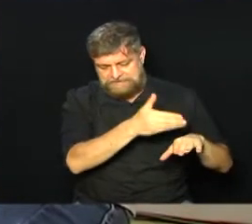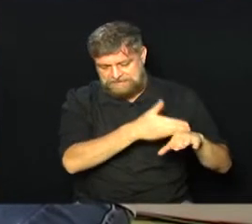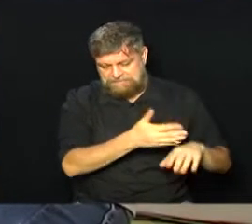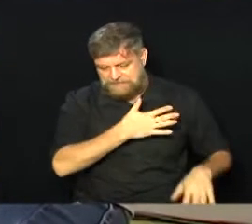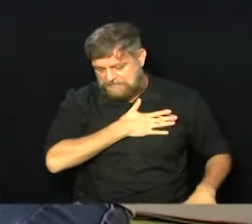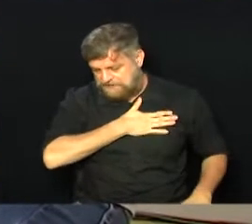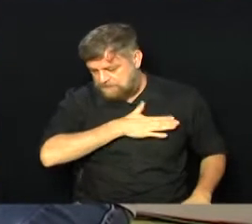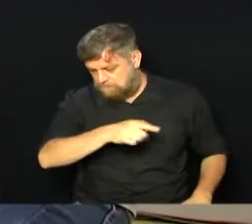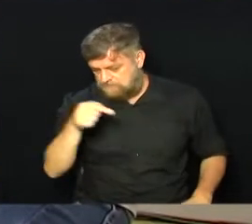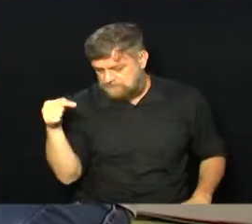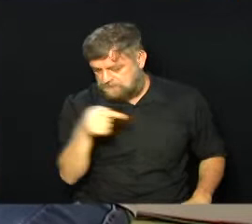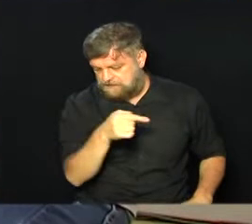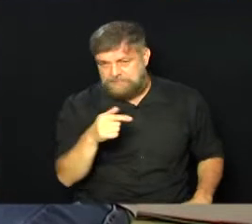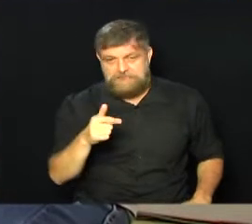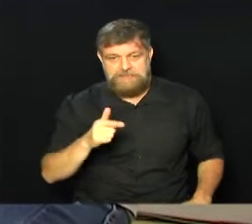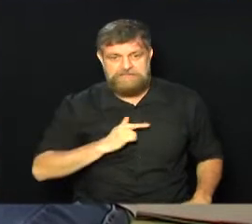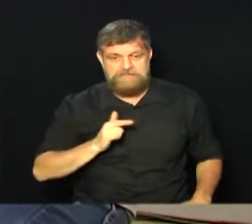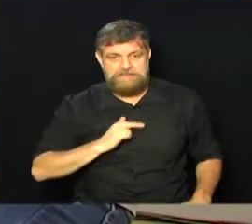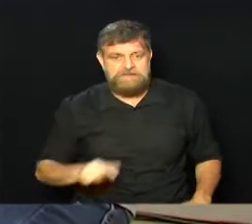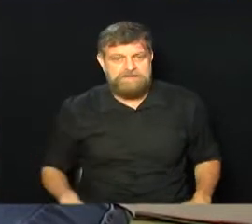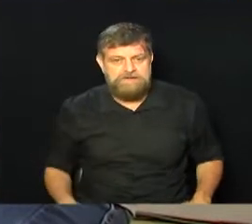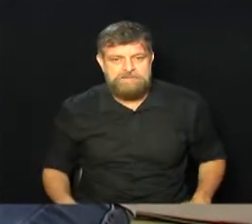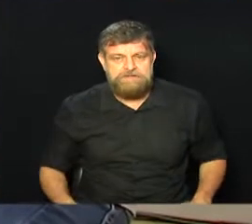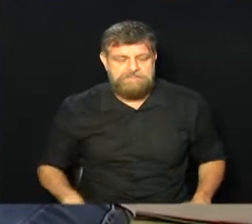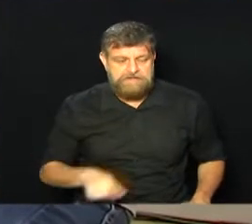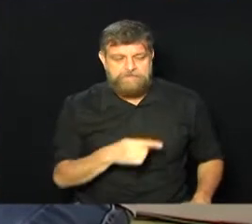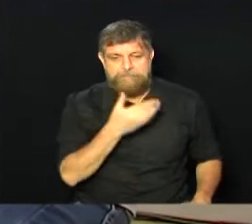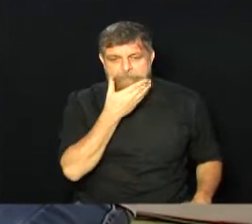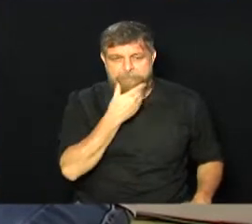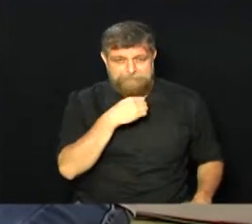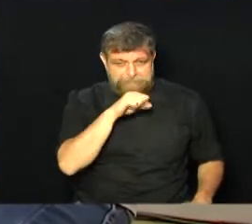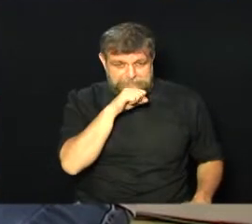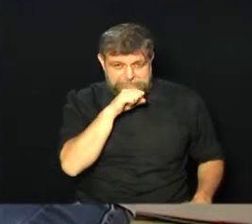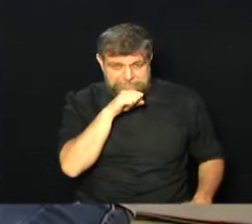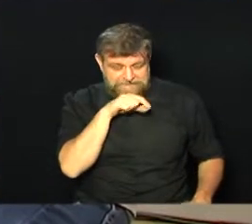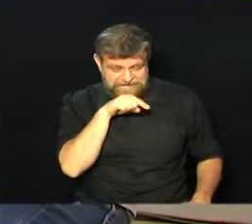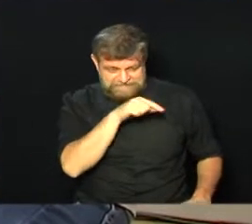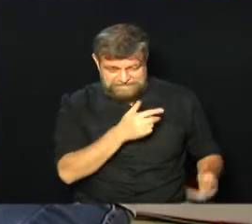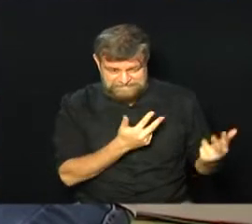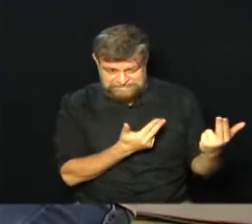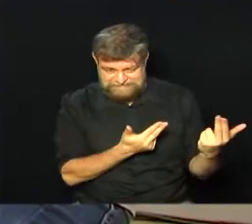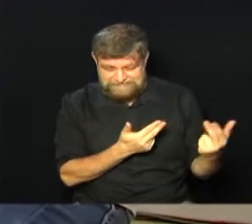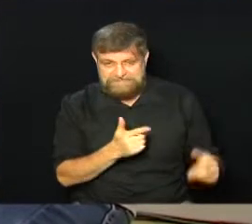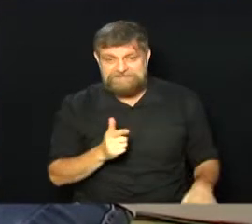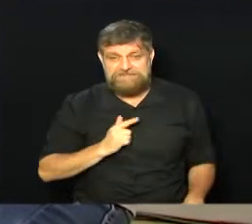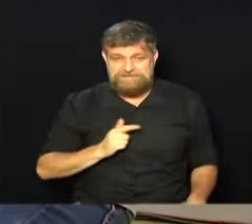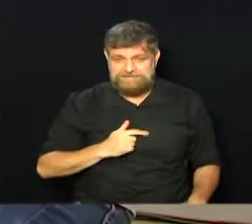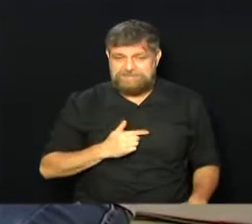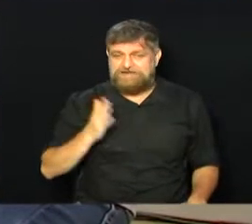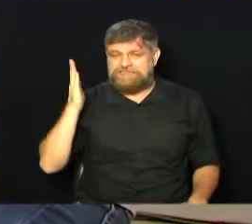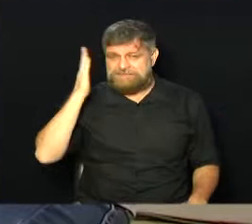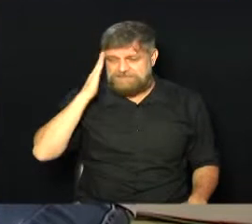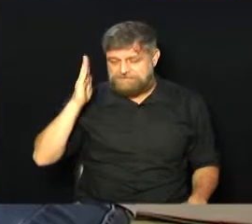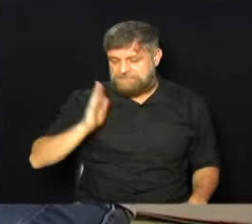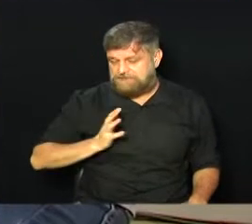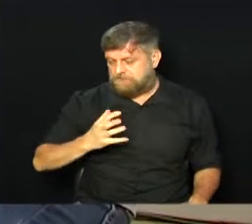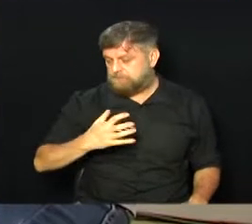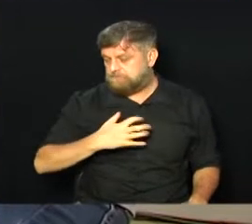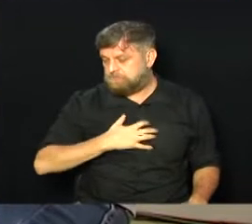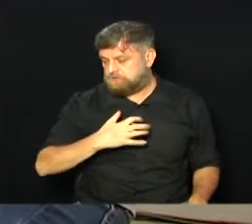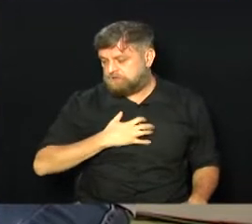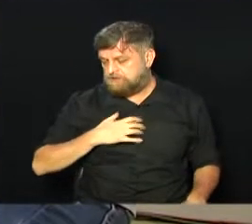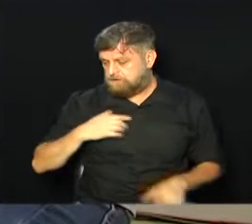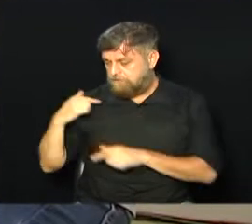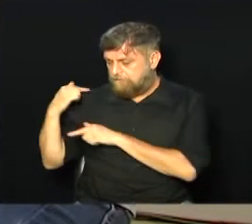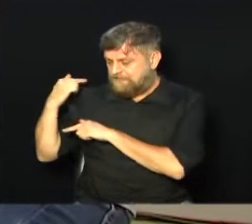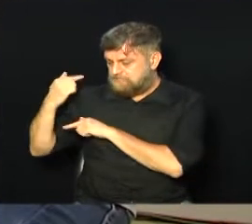estilo boleirão ou de ser mais paizão. Mas é evidente que tem um estilo e uma geração